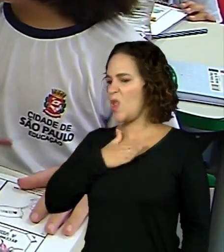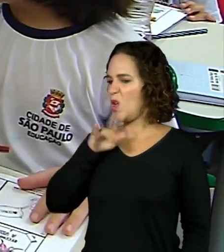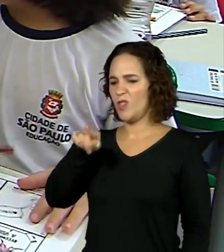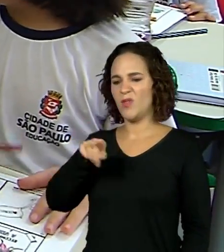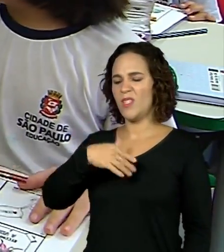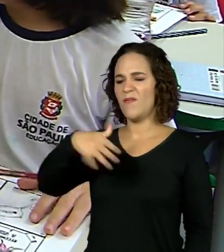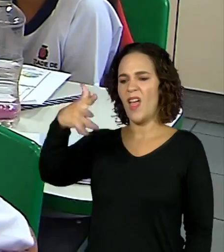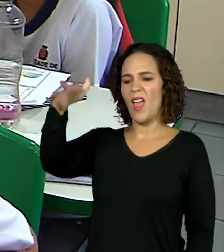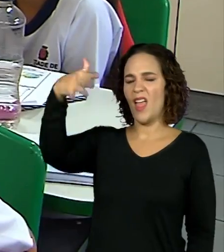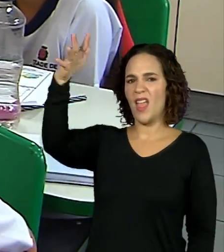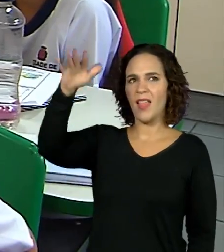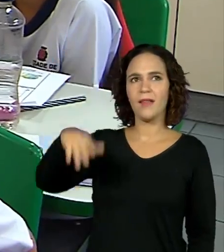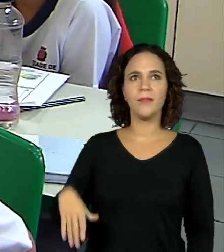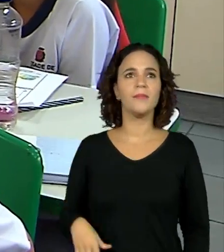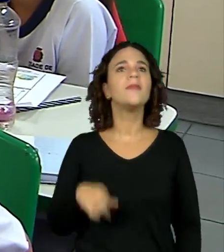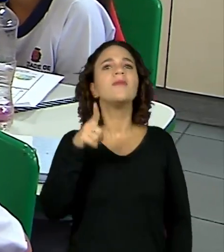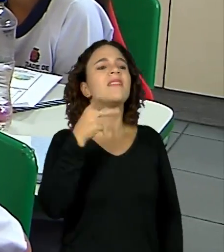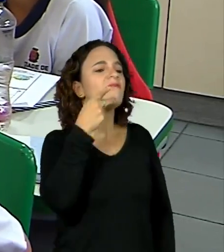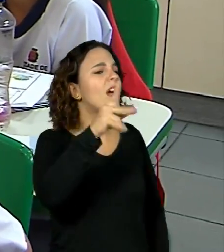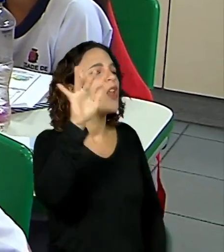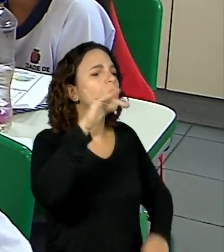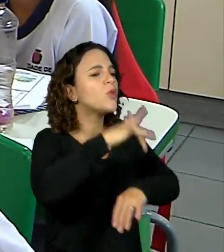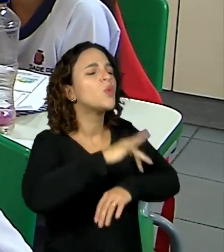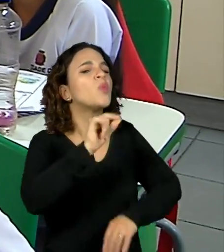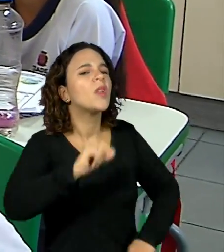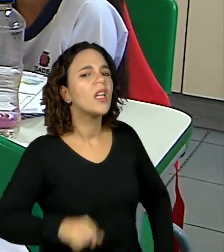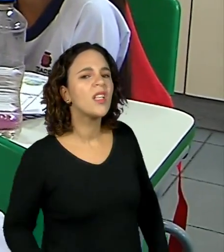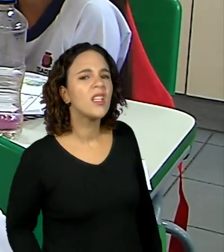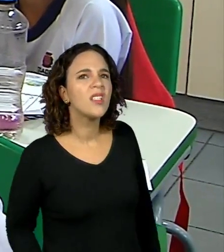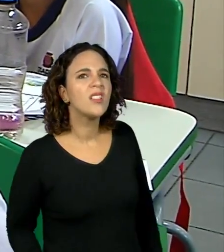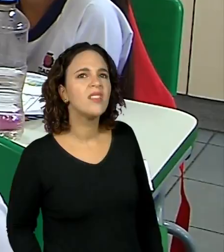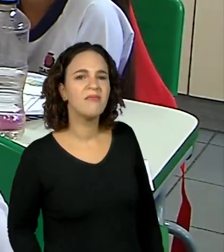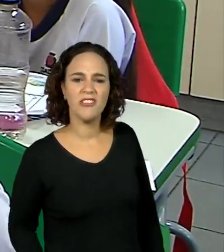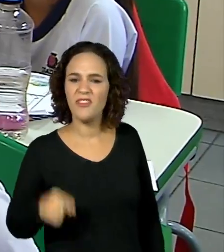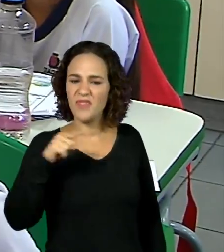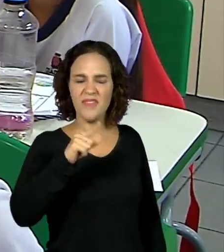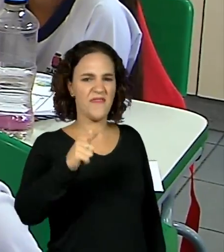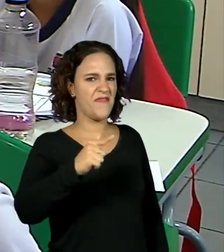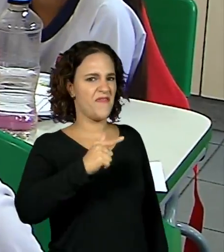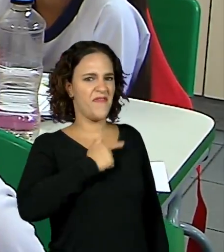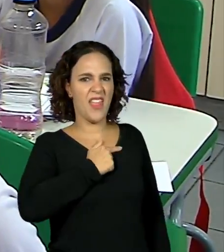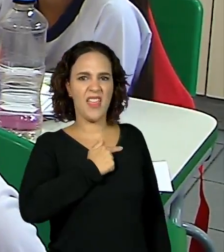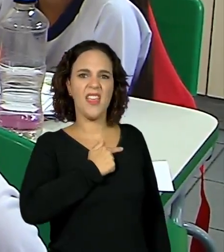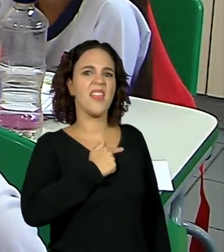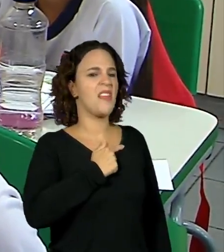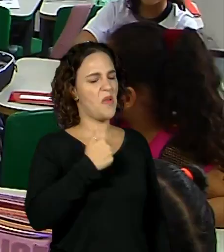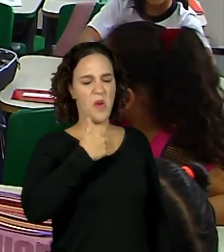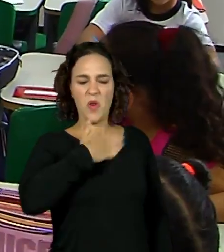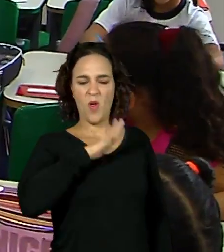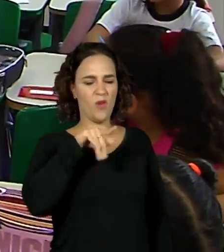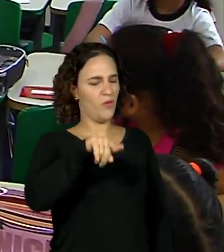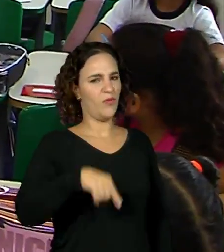sai pra lá. O que você diria pra ele, esse feioso? Ele é muito feio, eu não gosto dele.